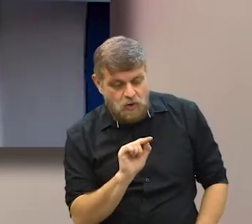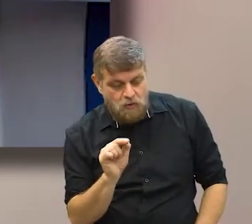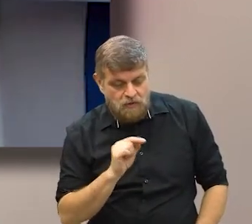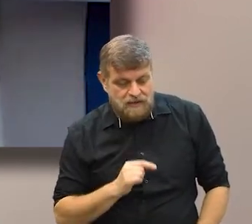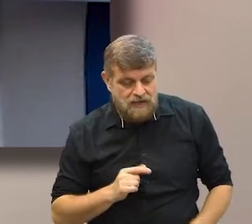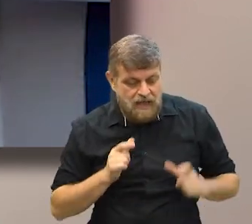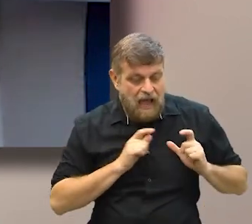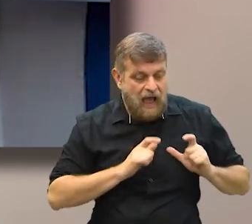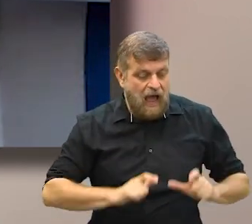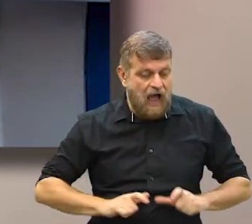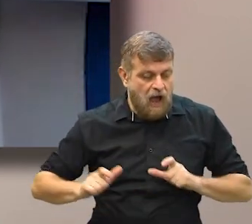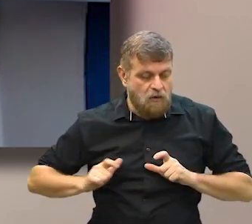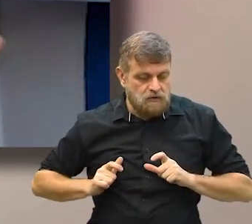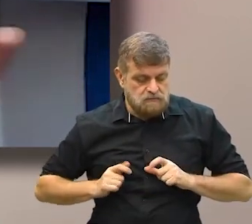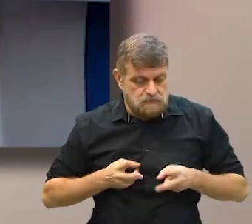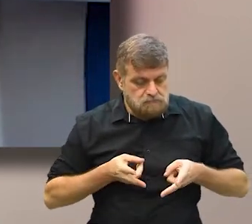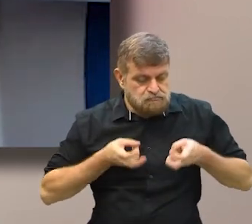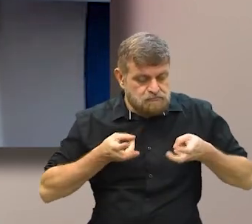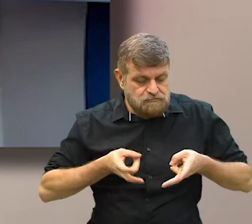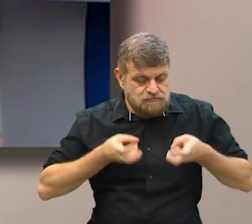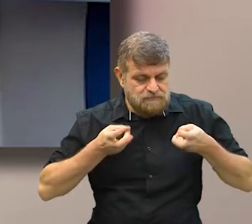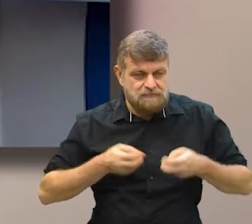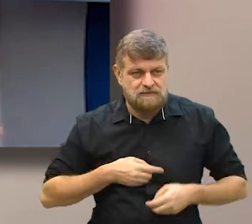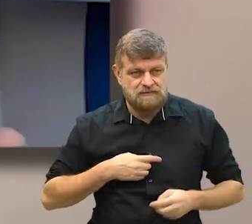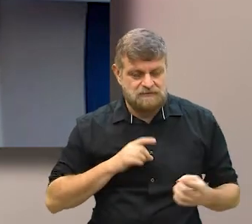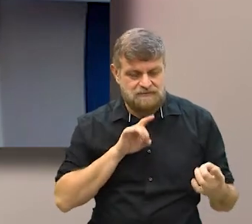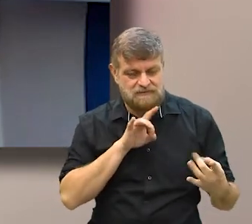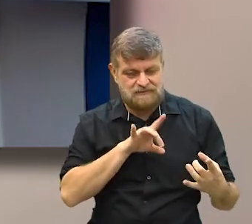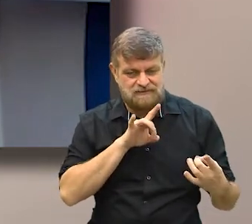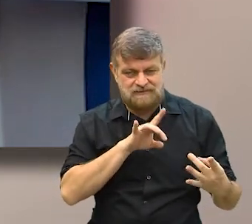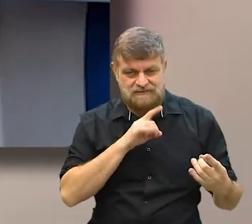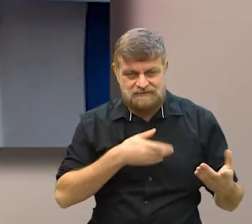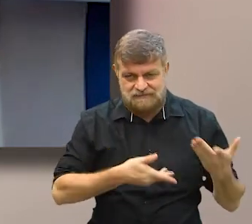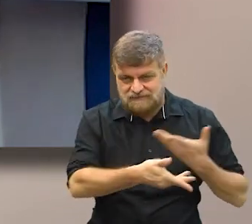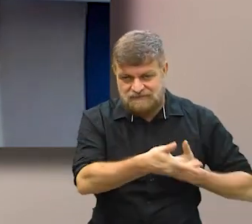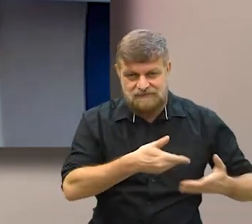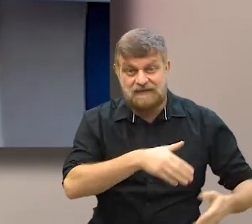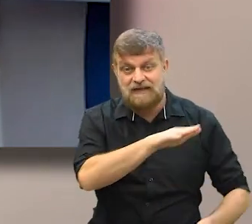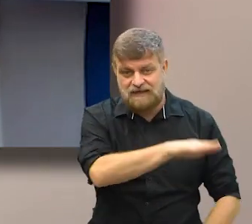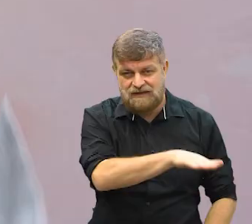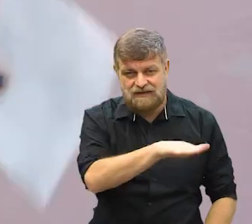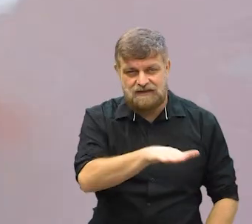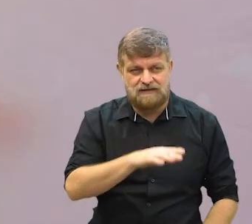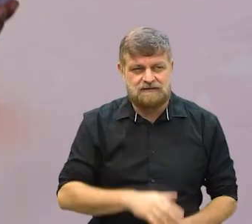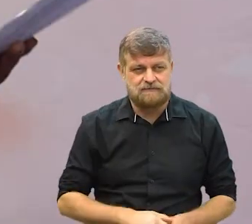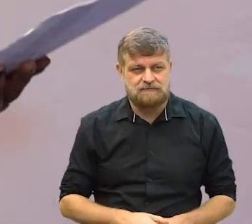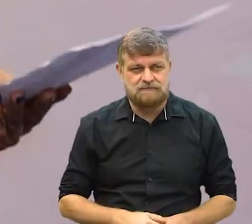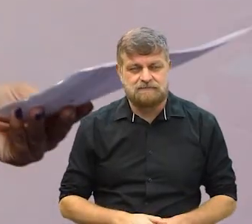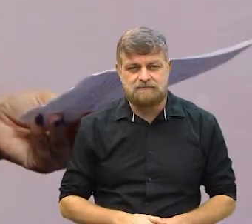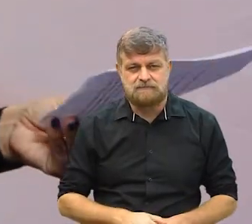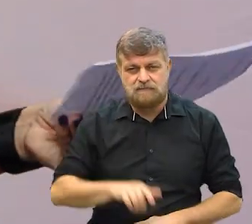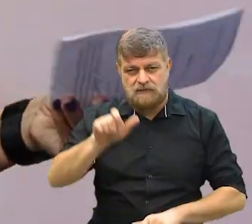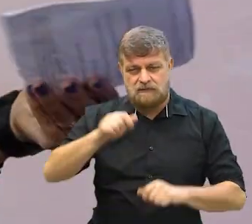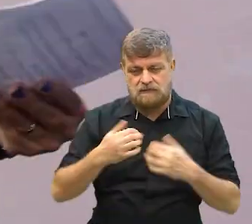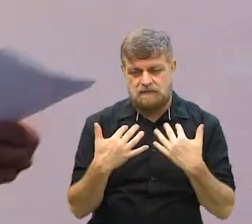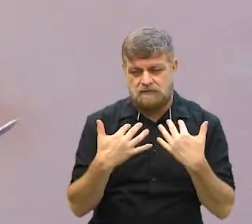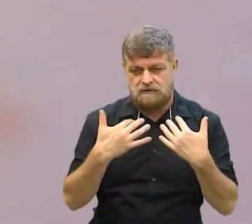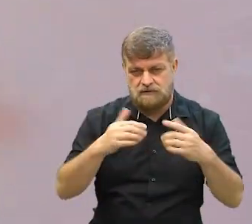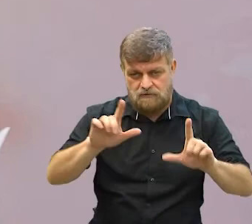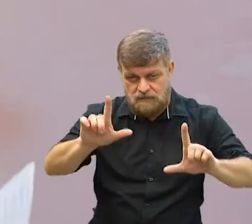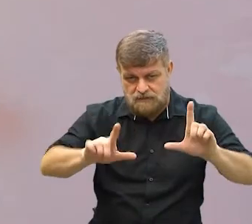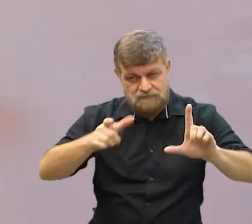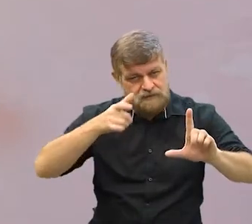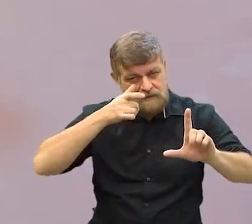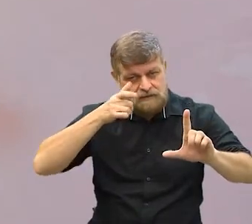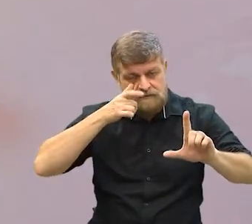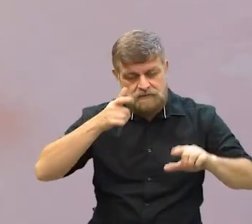Que região que despertou? São os melhores relatos, são com as crianças. Karina, então, para quem está assistindo a gente